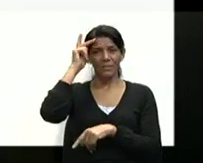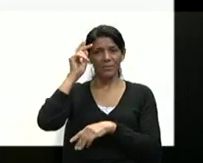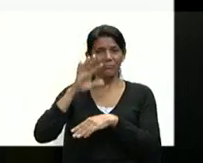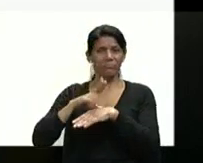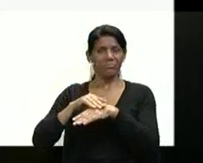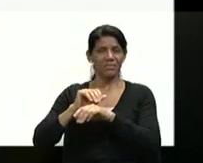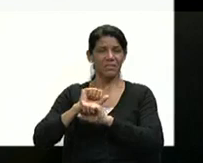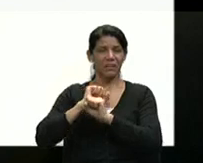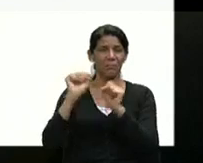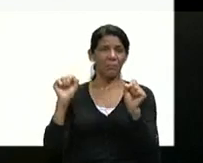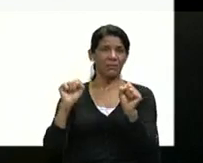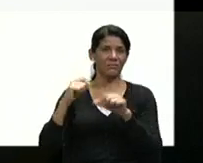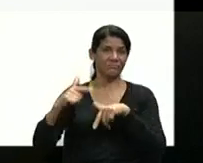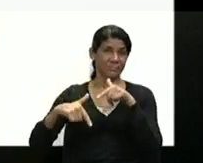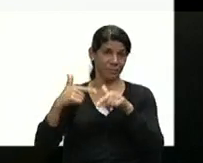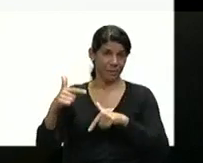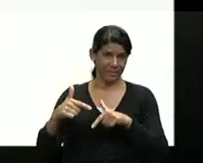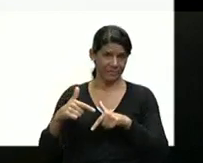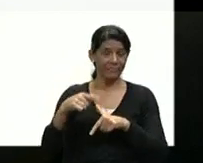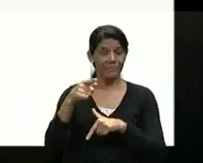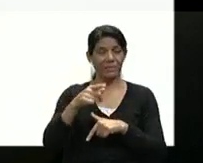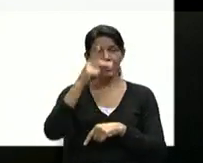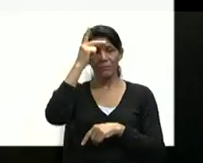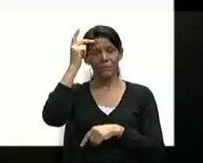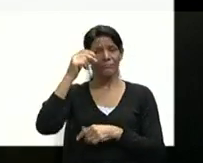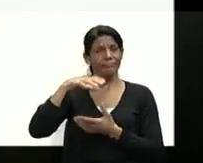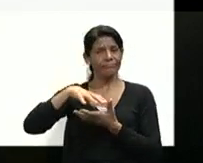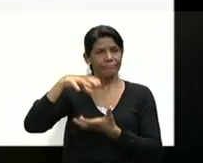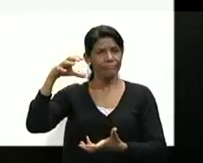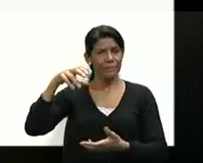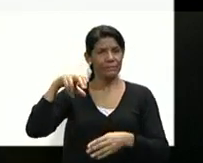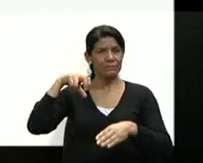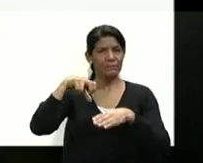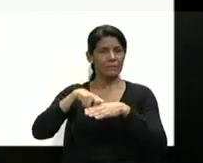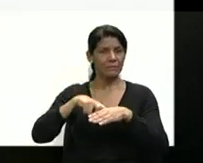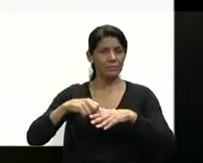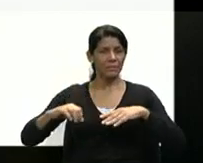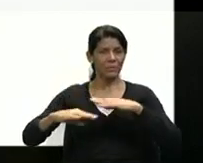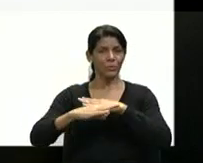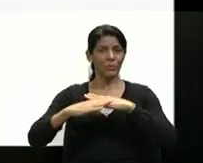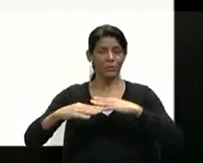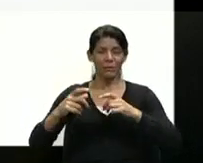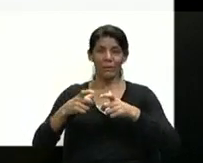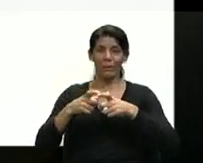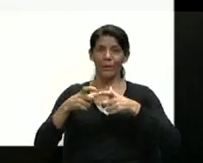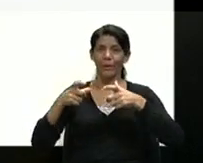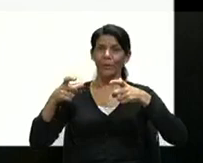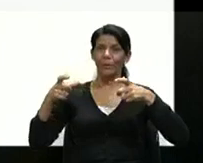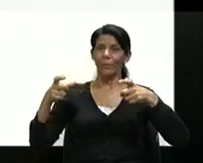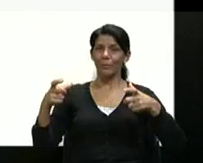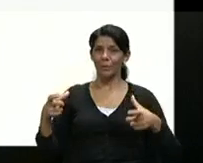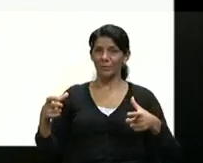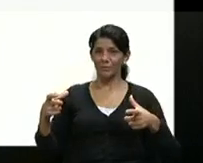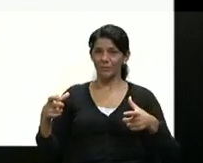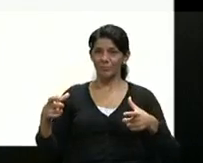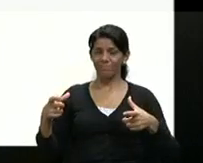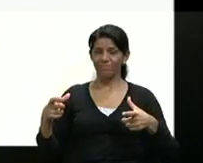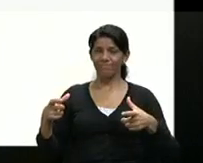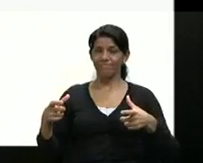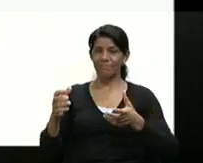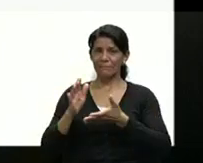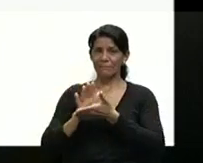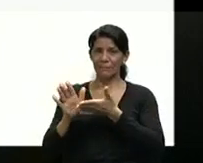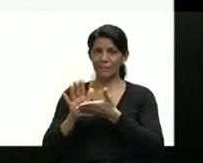Então, os idosos, né, que sofreram acidentes no trânsito geraram esse aumento de demanda.